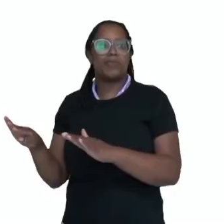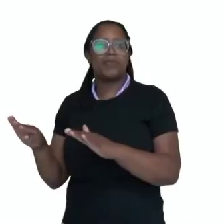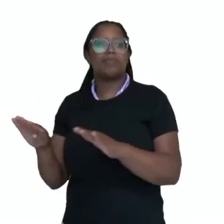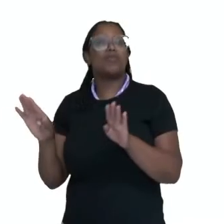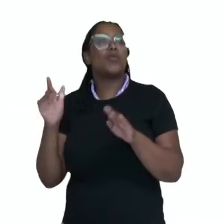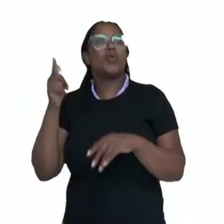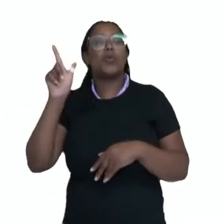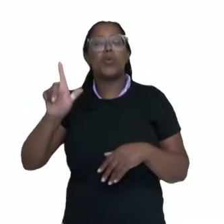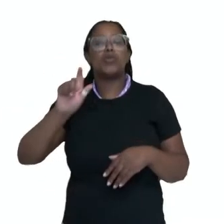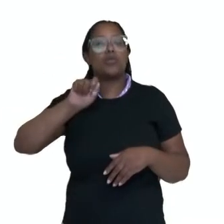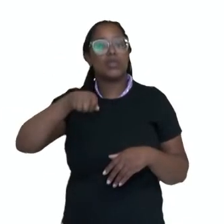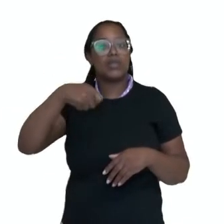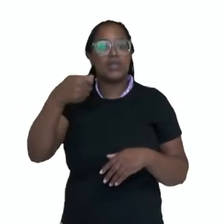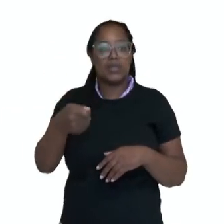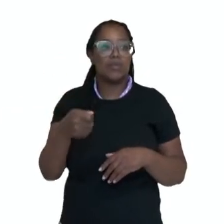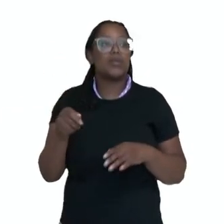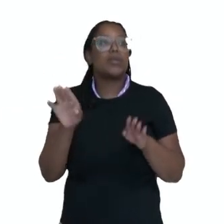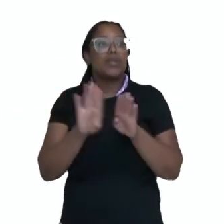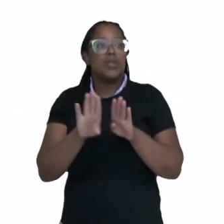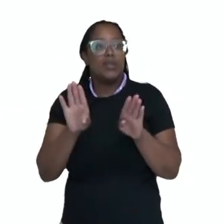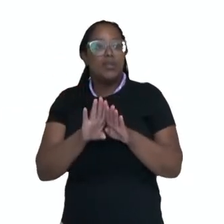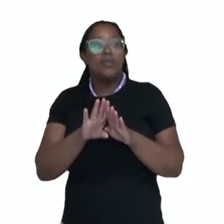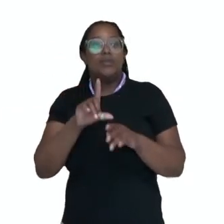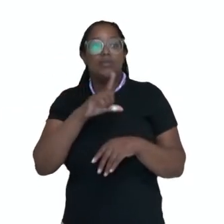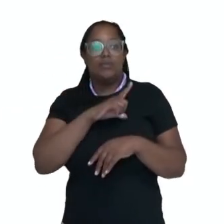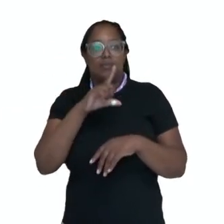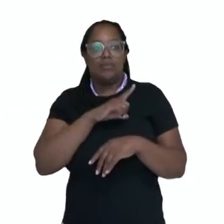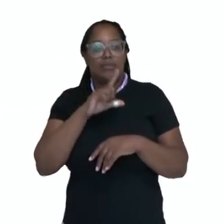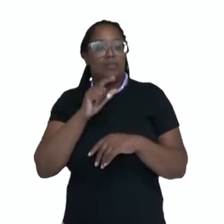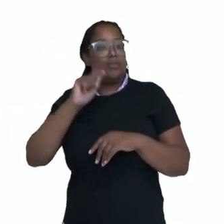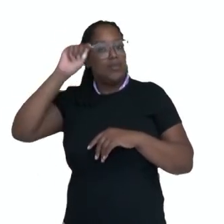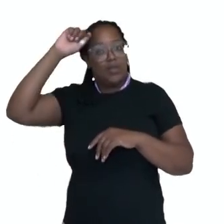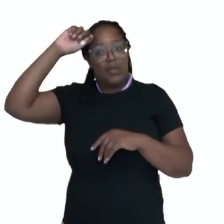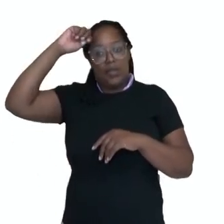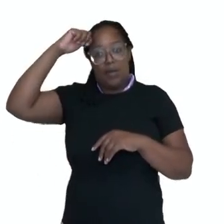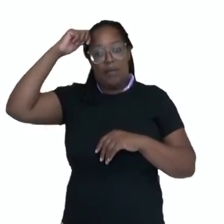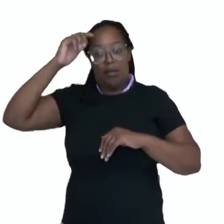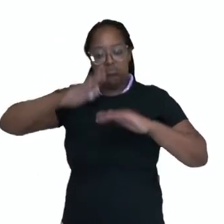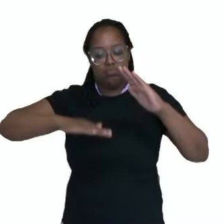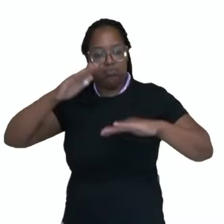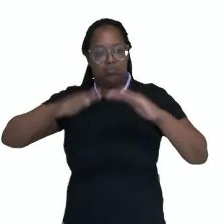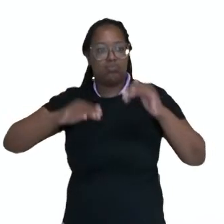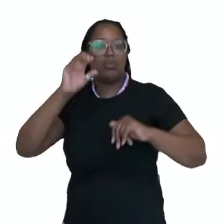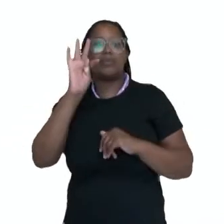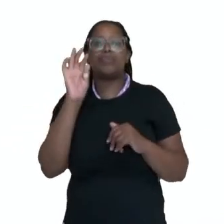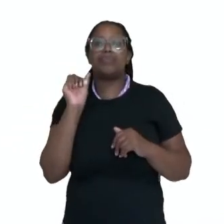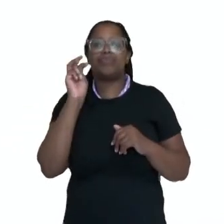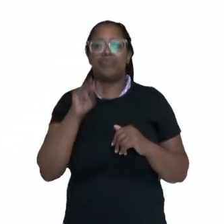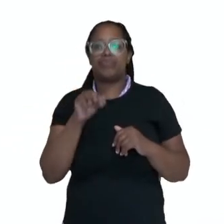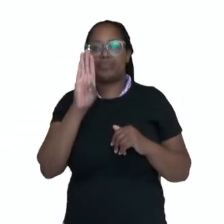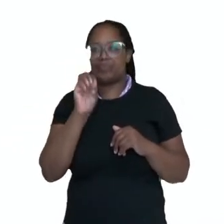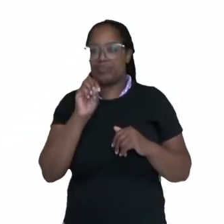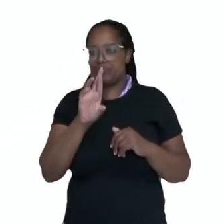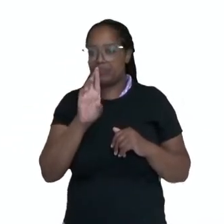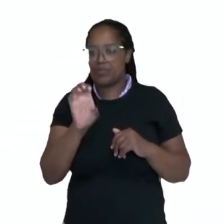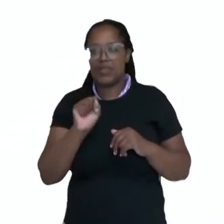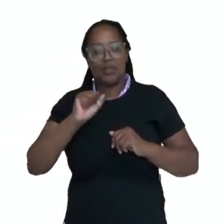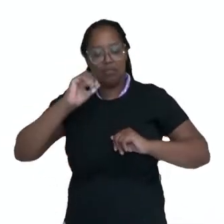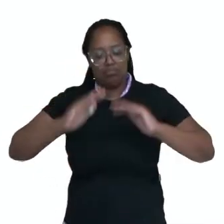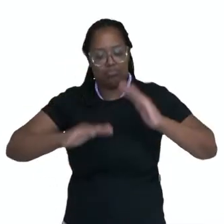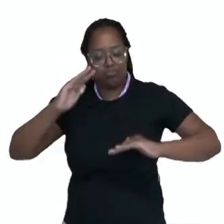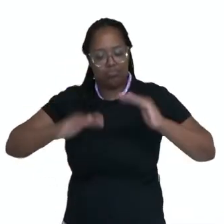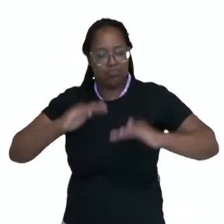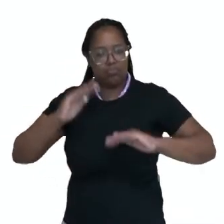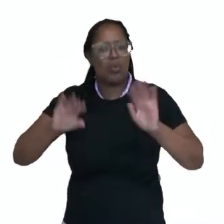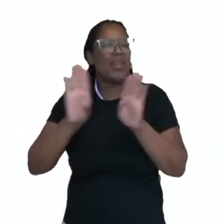Um símbolo significativo das religiões de matriz africana são os tambores e atabaques. Instrumentos sagrados